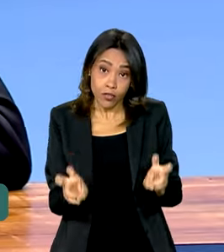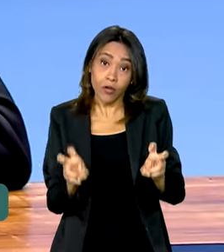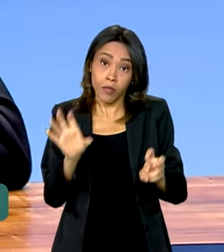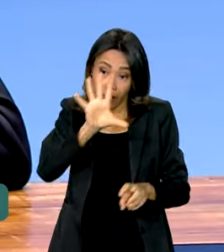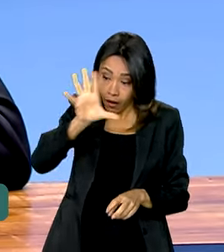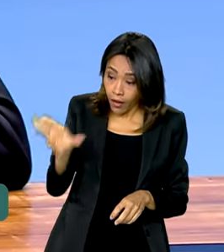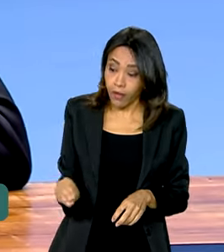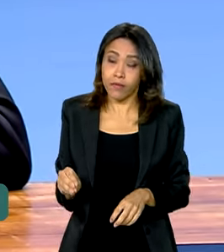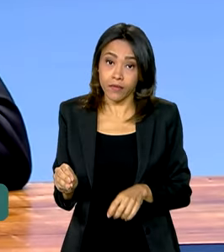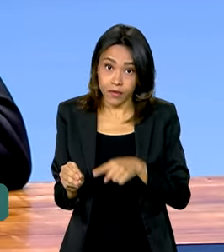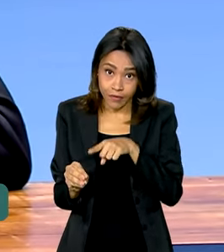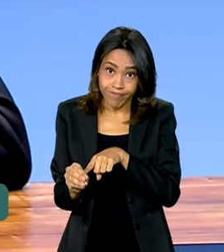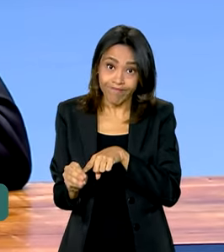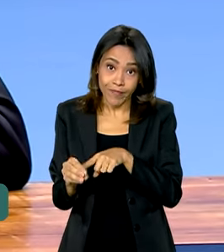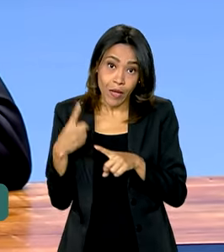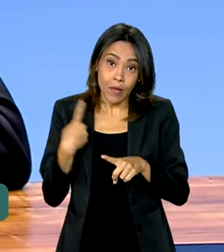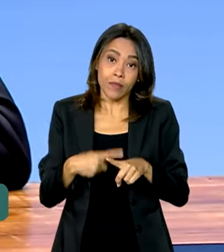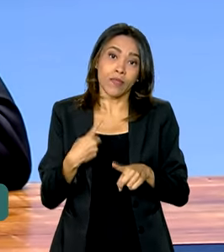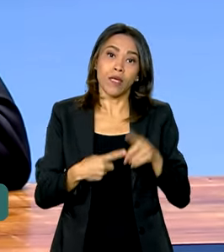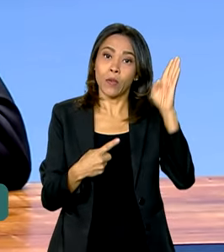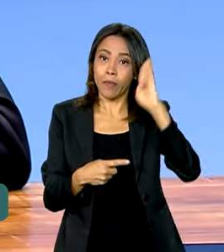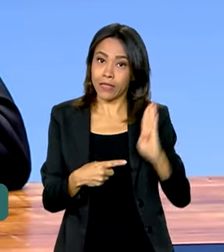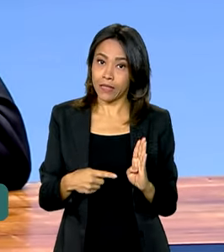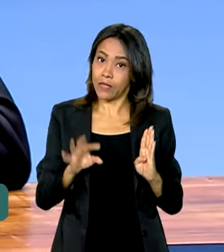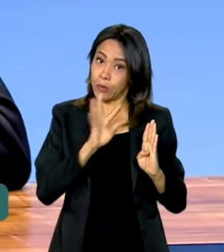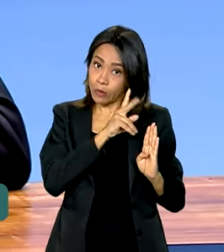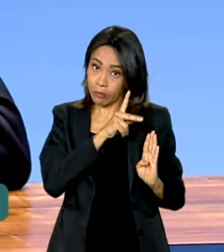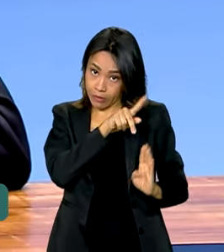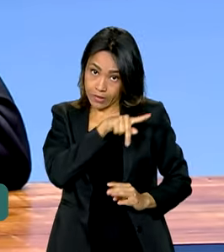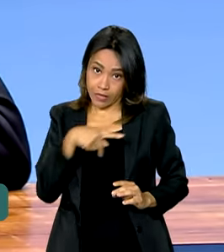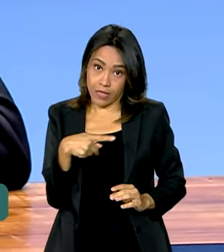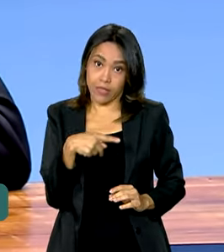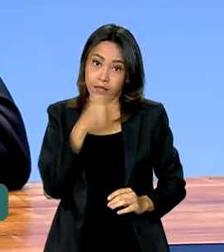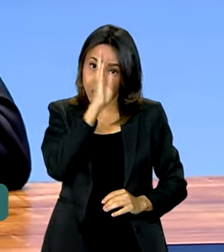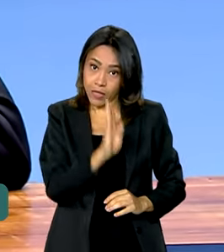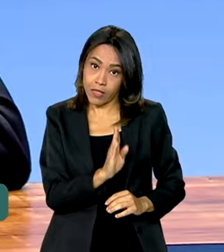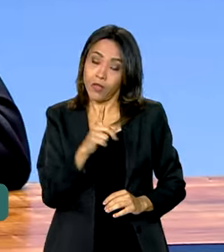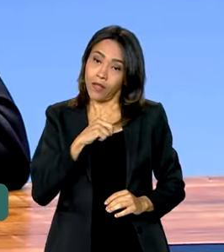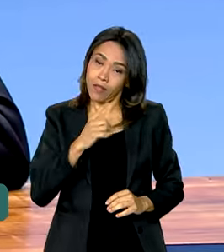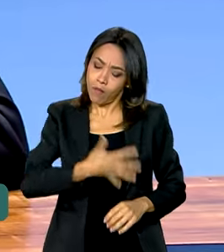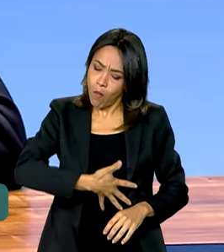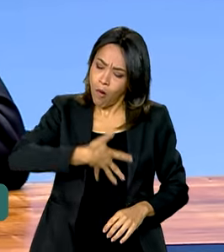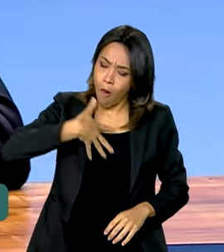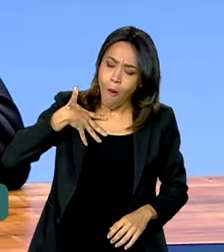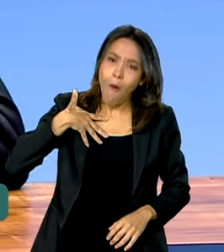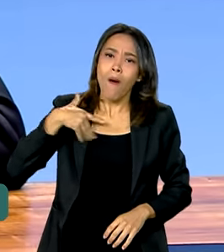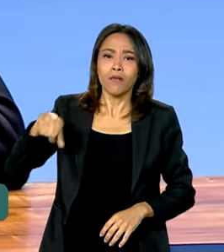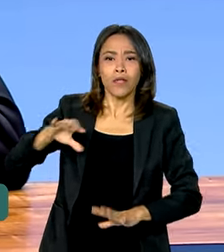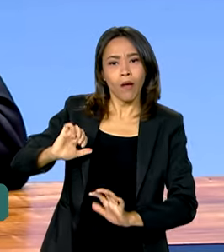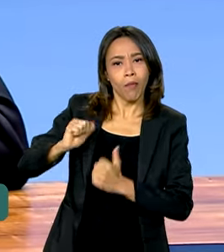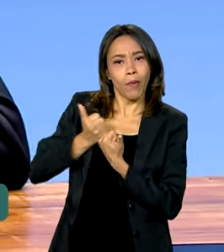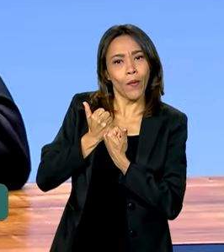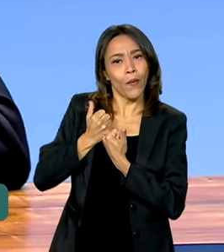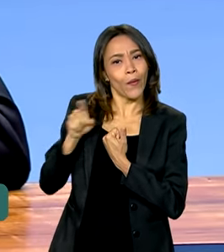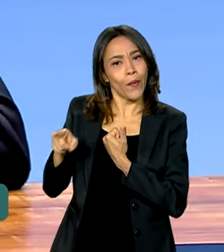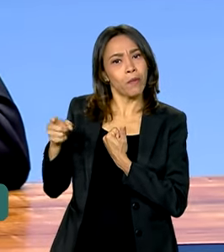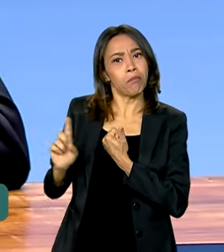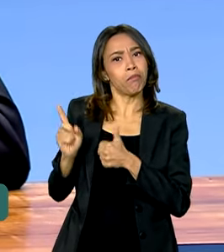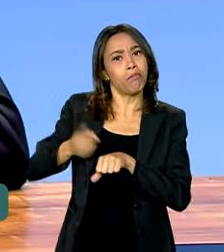África, até porque o Brasil, na presidência brasileira, teve a honra de contar com a União Africana pela primeira vez